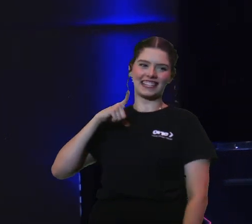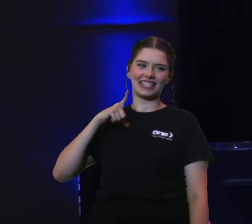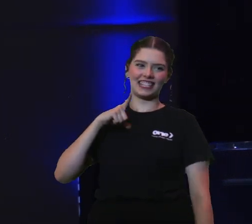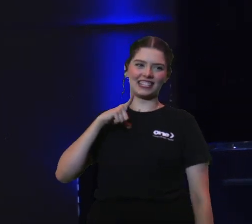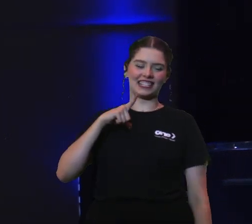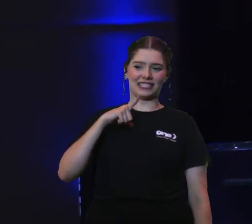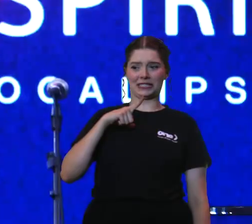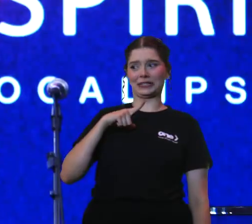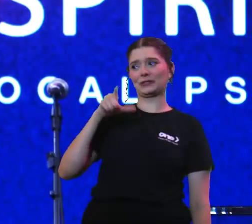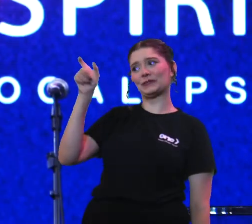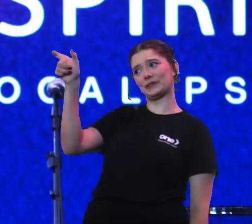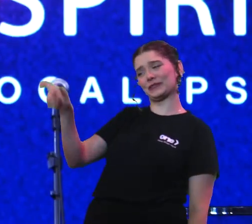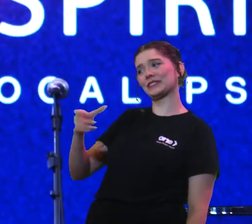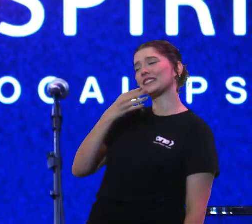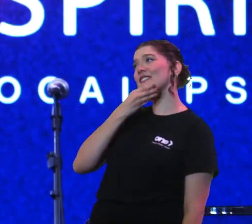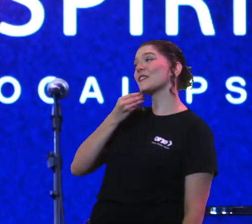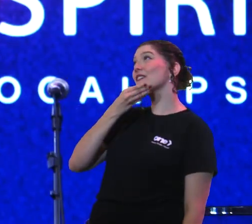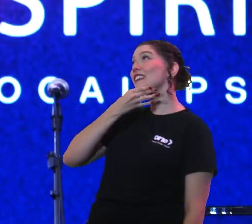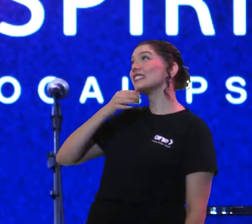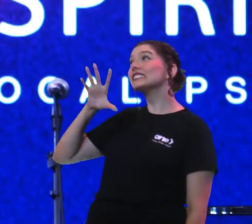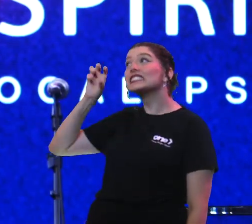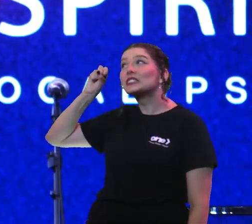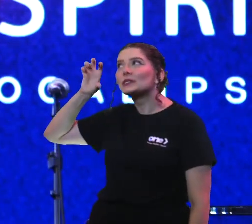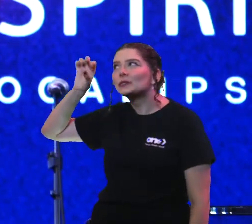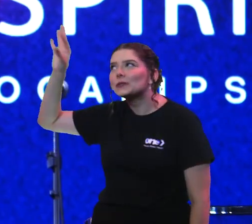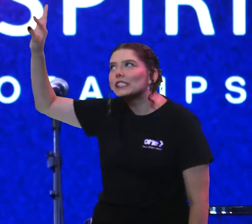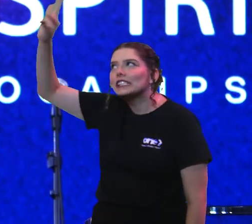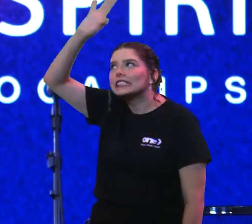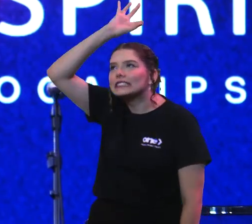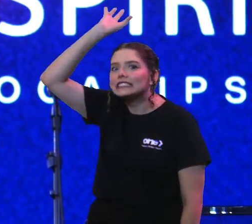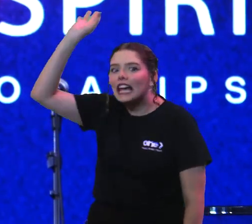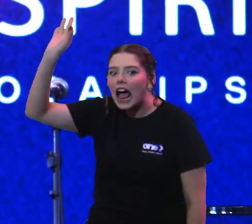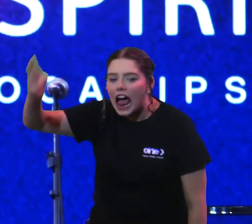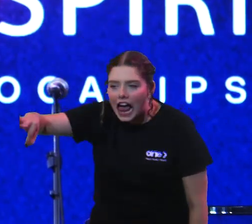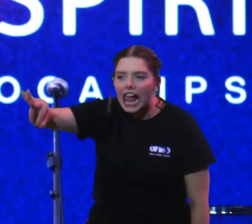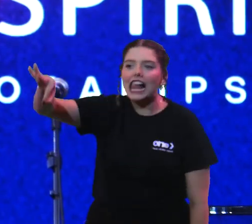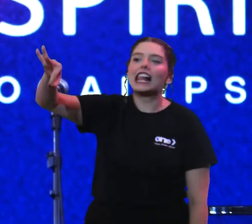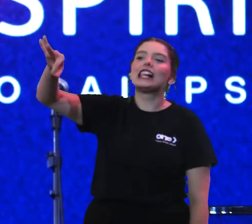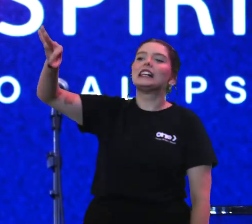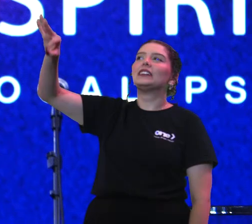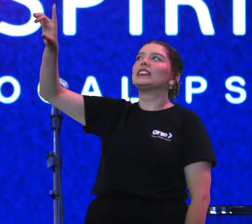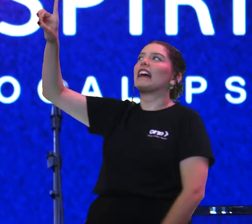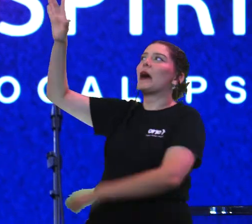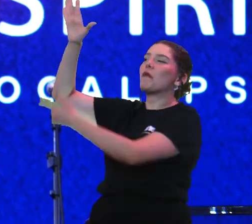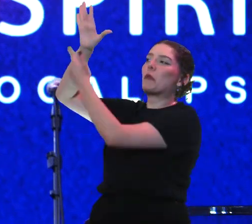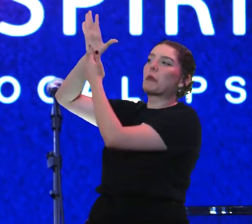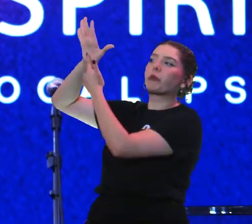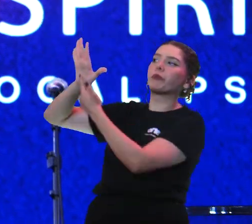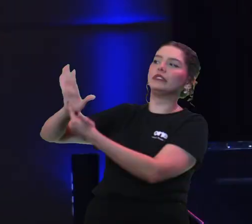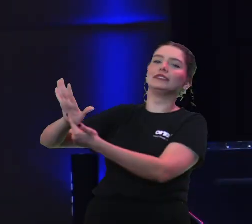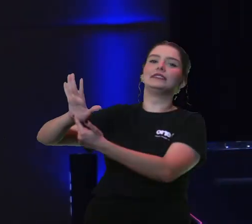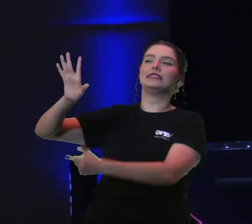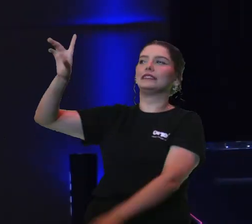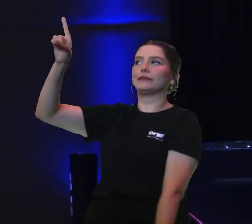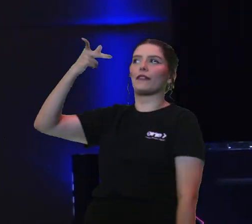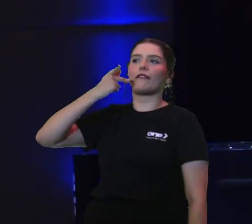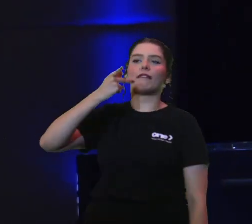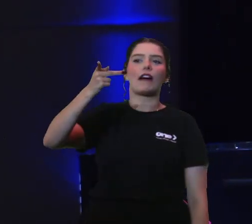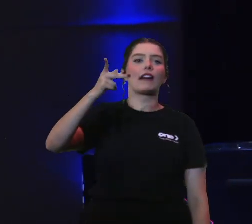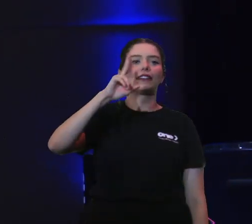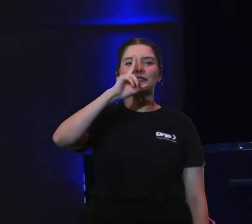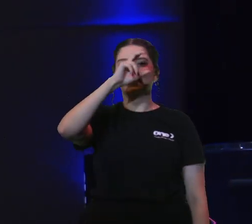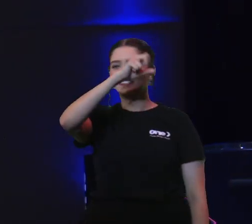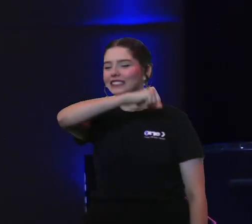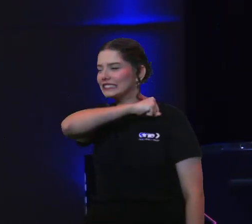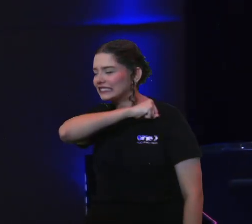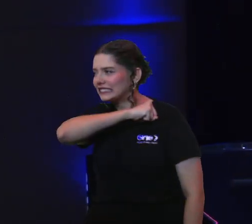a dica. Ouve a voz do Espírito agora, daquilo que está vendo, revelando aí. Fala, Deus, hoje o negócio está forte, já está